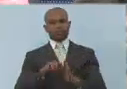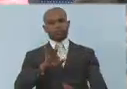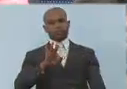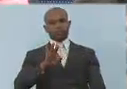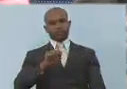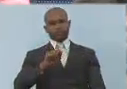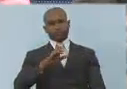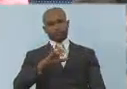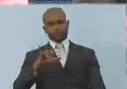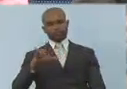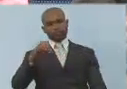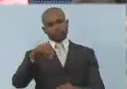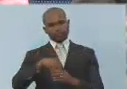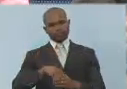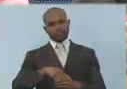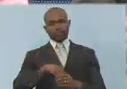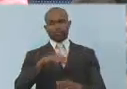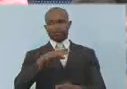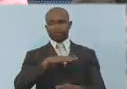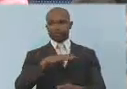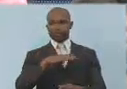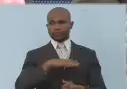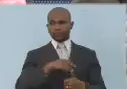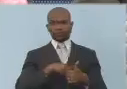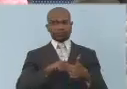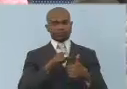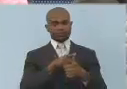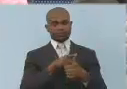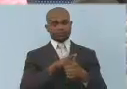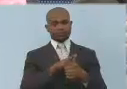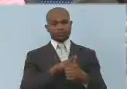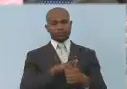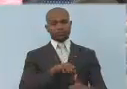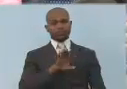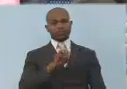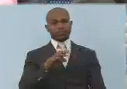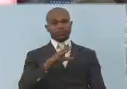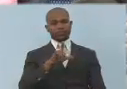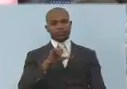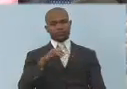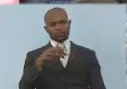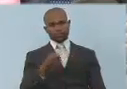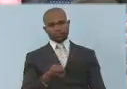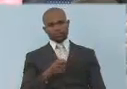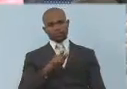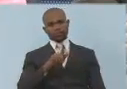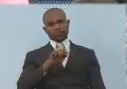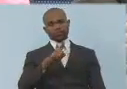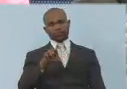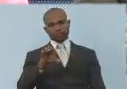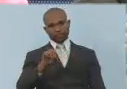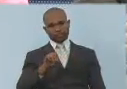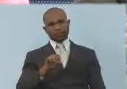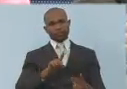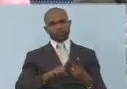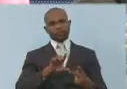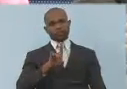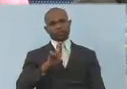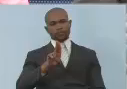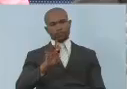cidade. São elas a unidade Bom Clima, Vila Galvão, Presidente